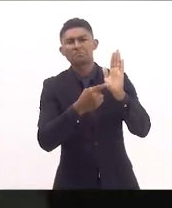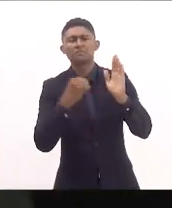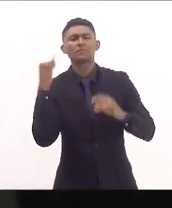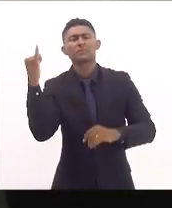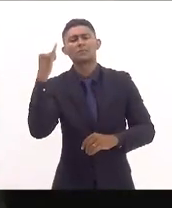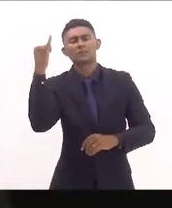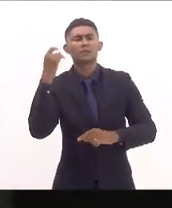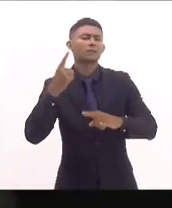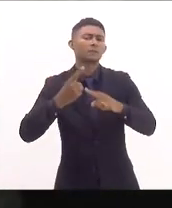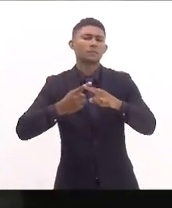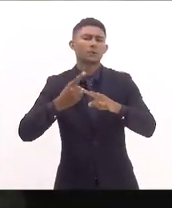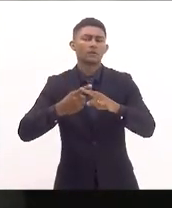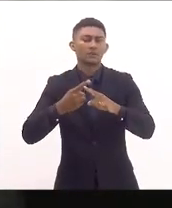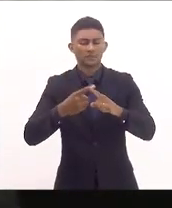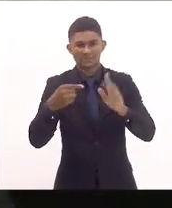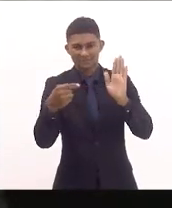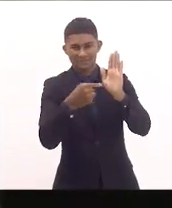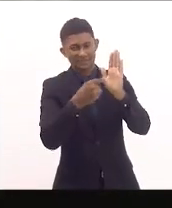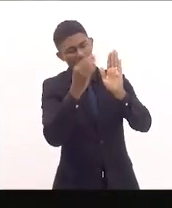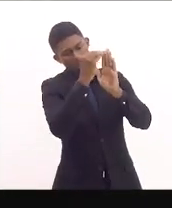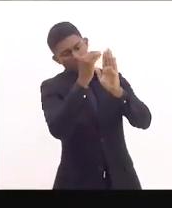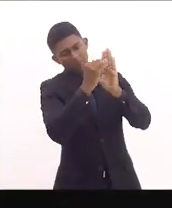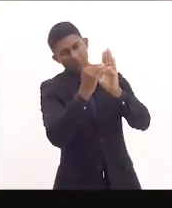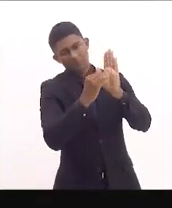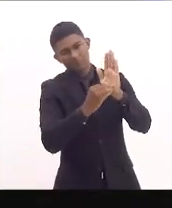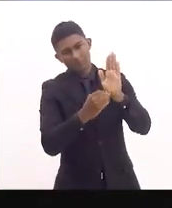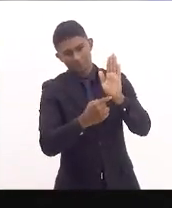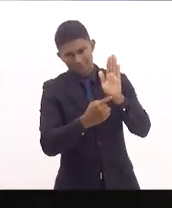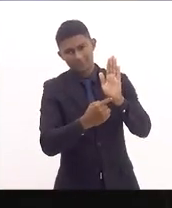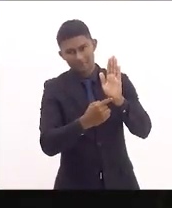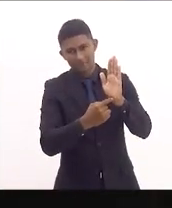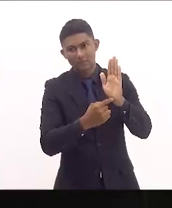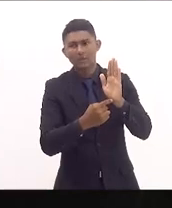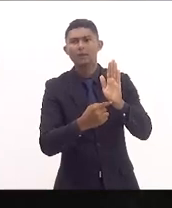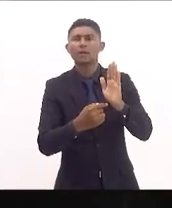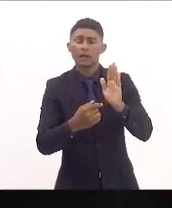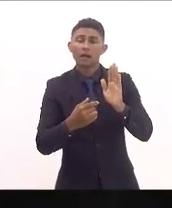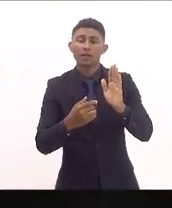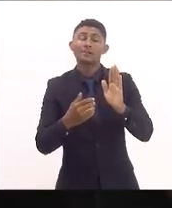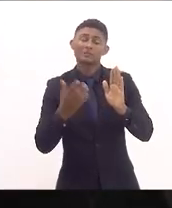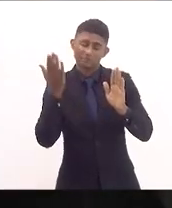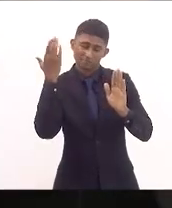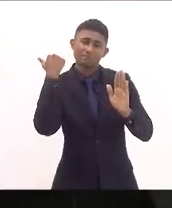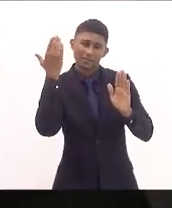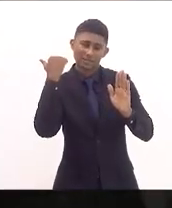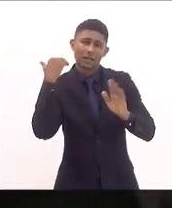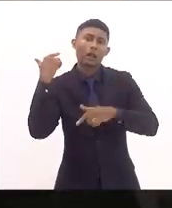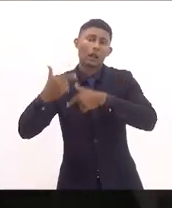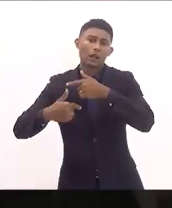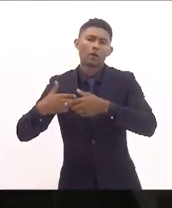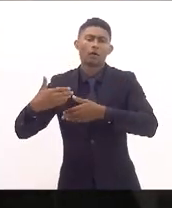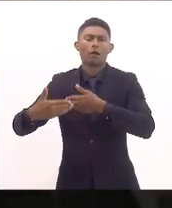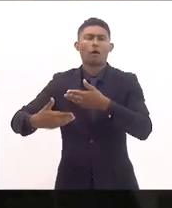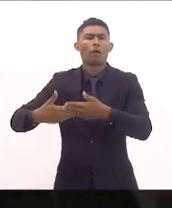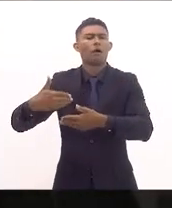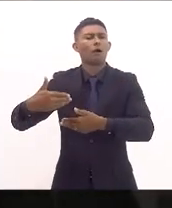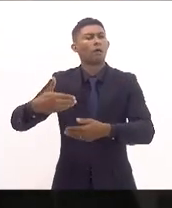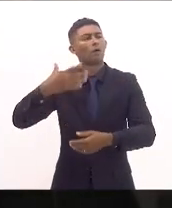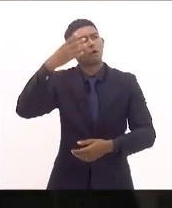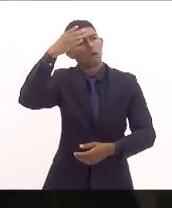que muita coisa que tá aqui o tempo já tirou da nossa memória